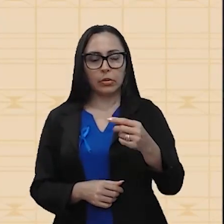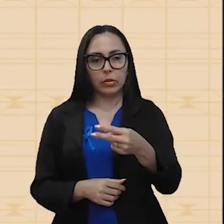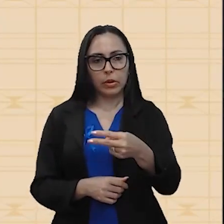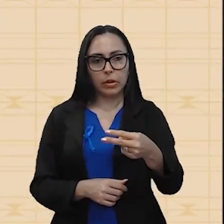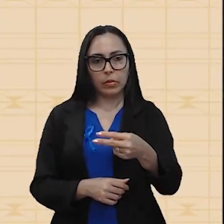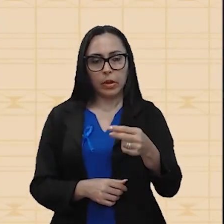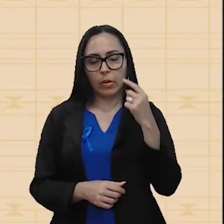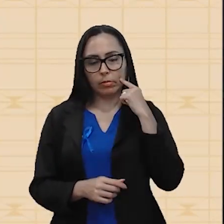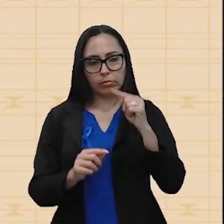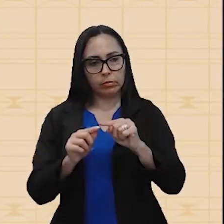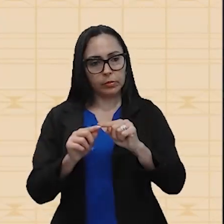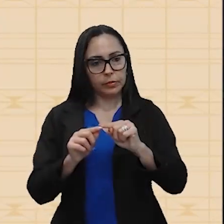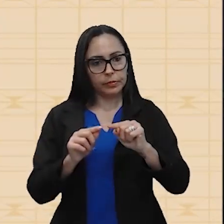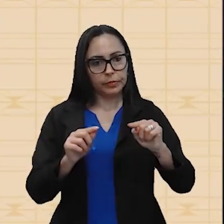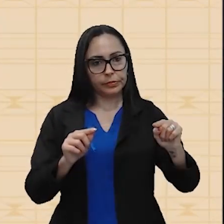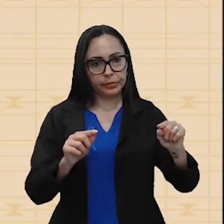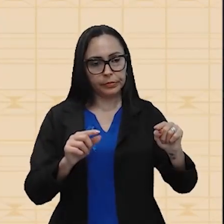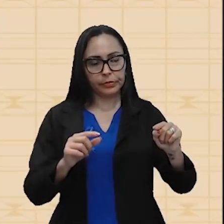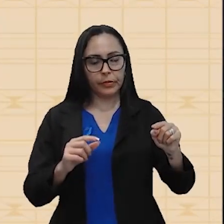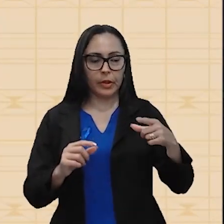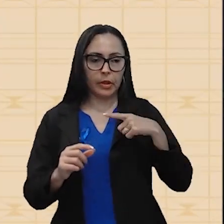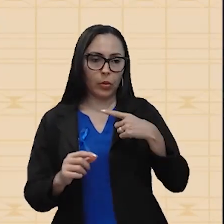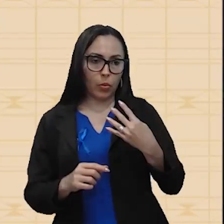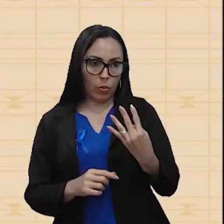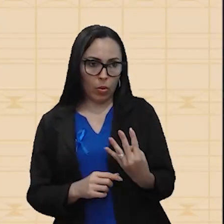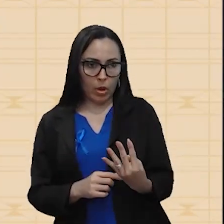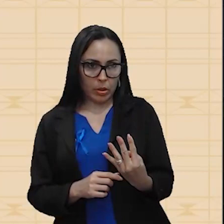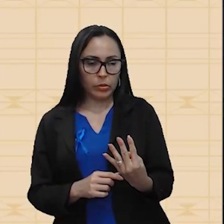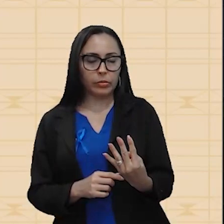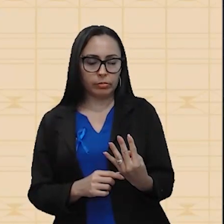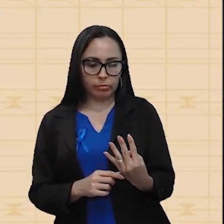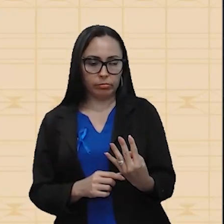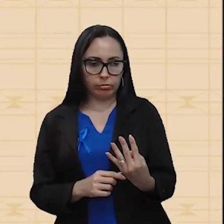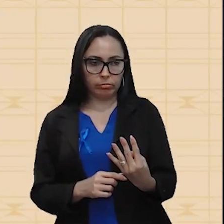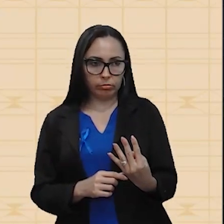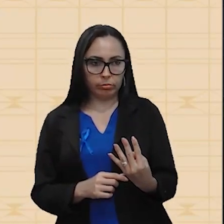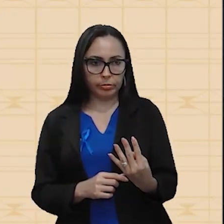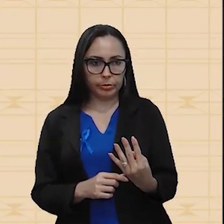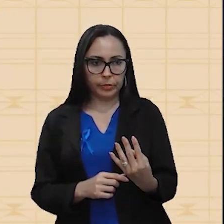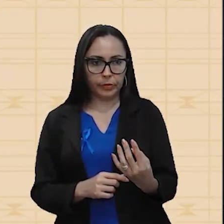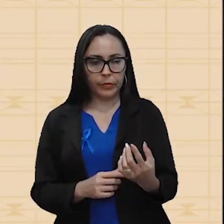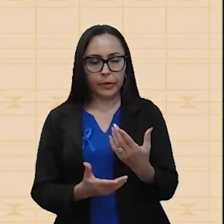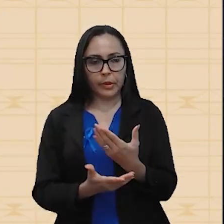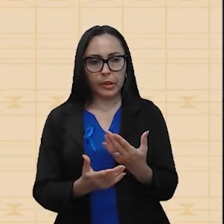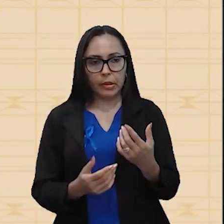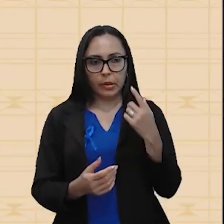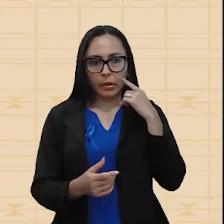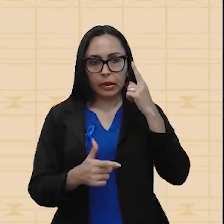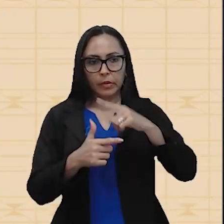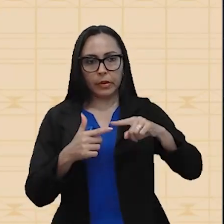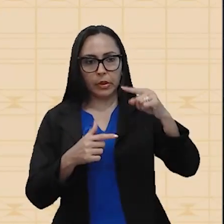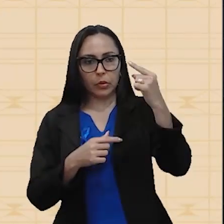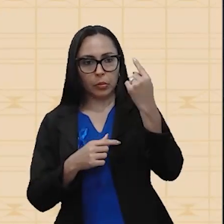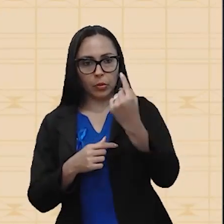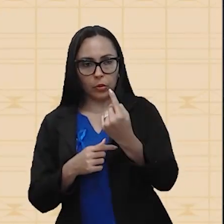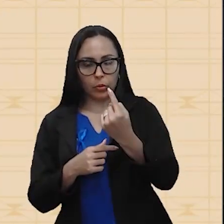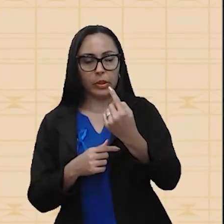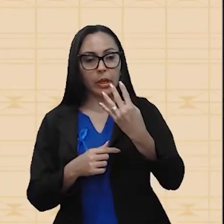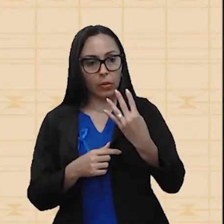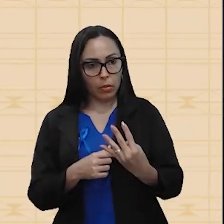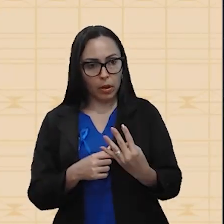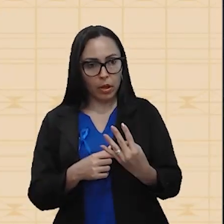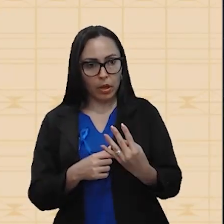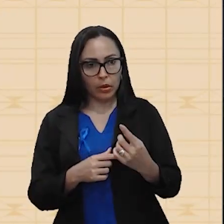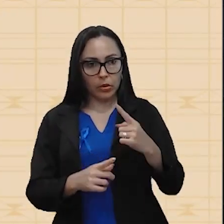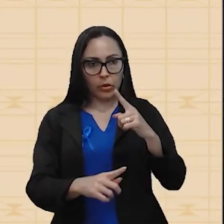só, aqui eu tenho o 4 como denominador comum, e eu tenho 4 dividido por 1, dá 4, vezes L ao